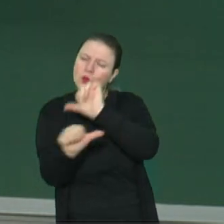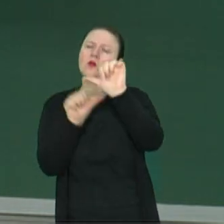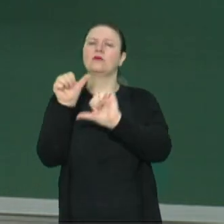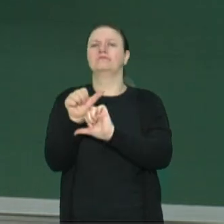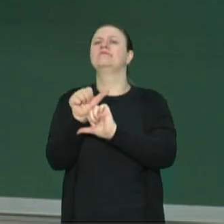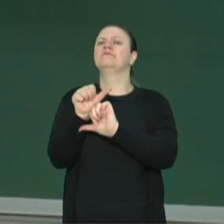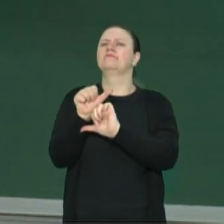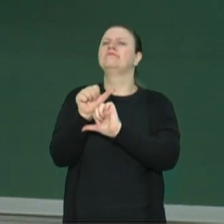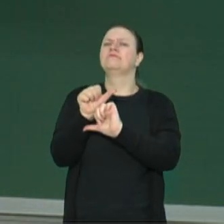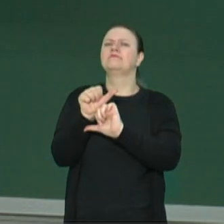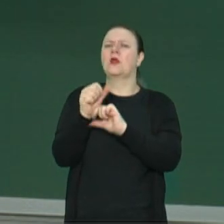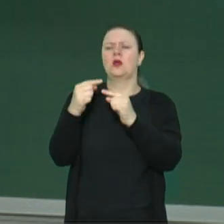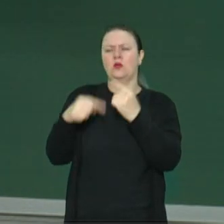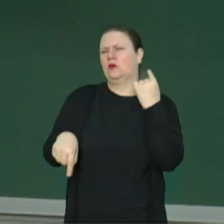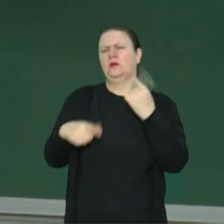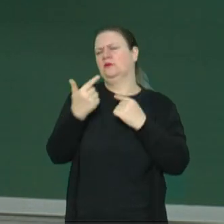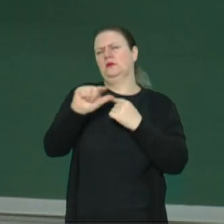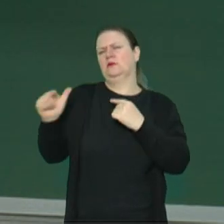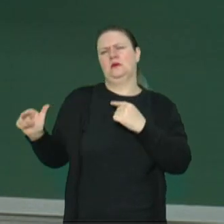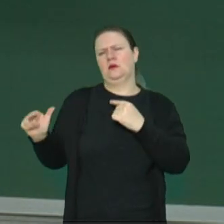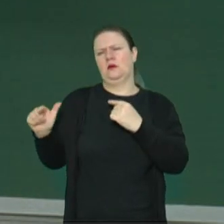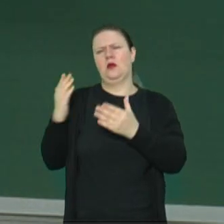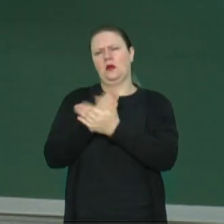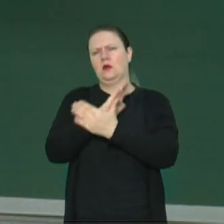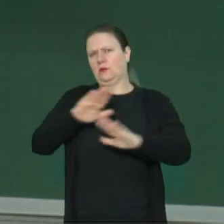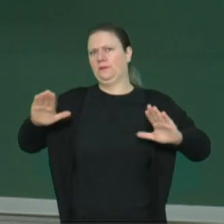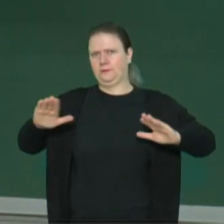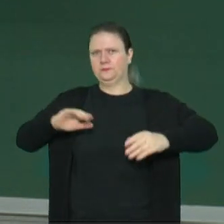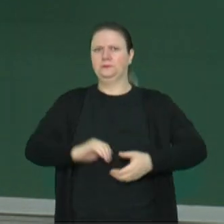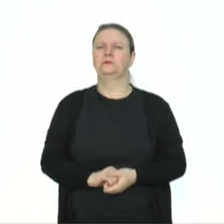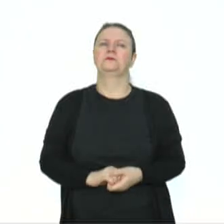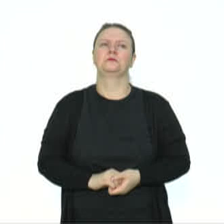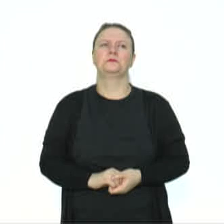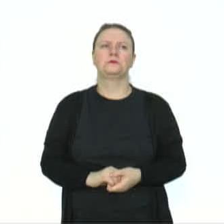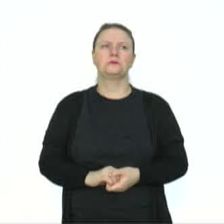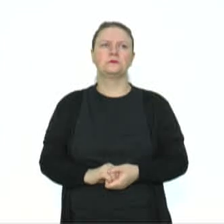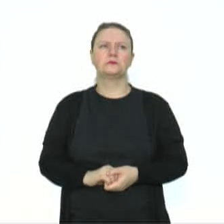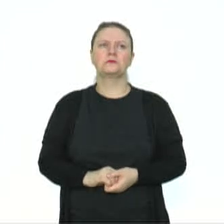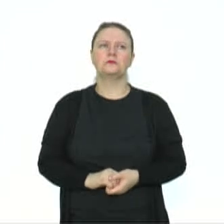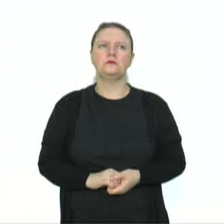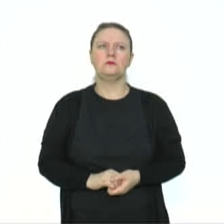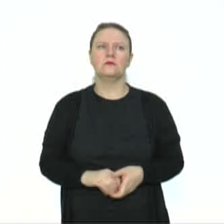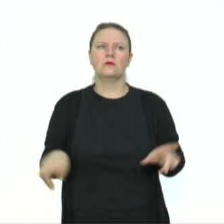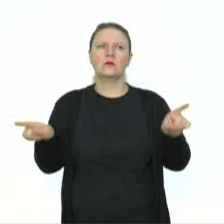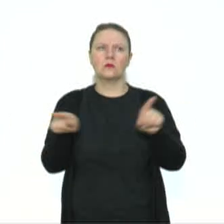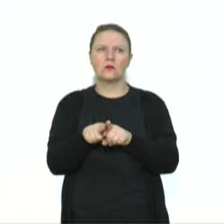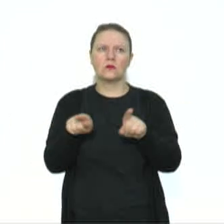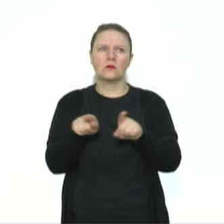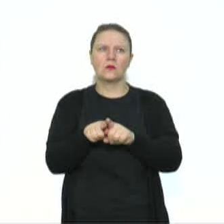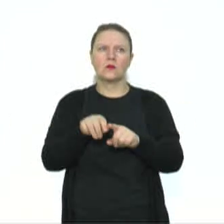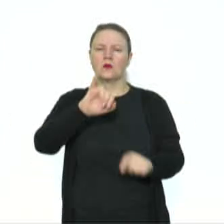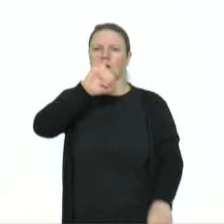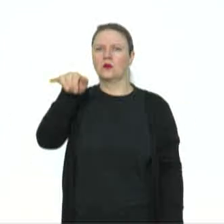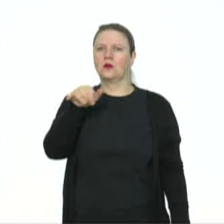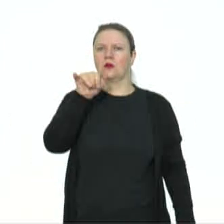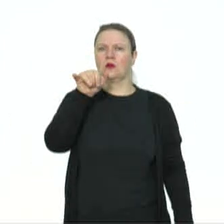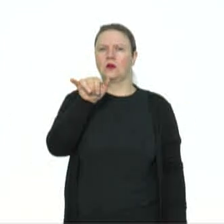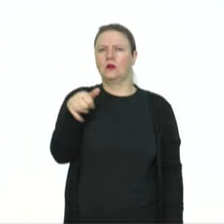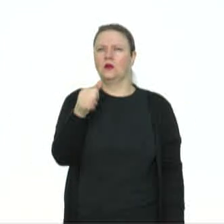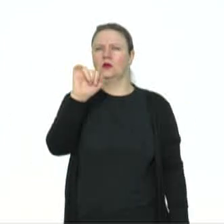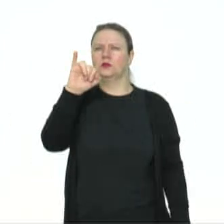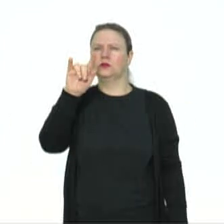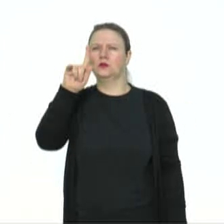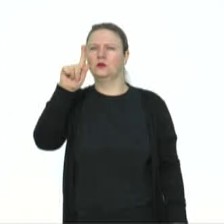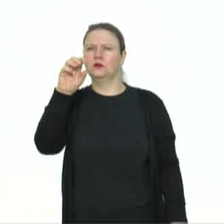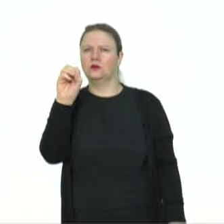não há essa punição novamente. Aqui nós temos o Jigoro Kano, né, que nós já tratamos dele na aula de judô.